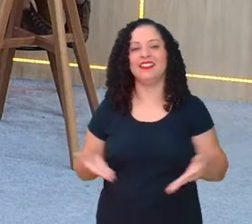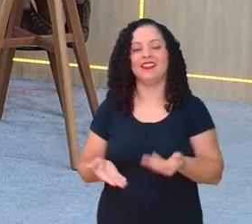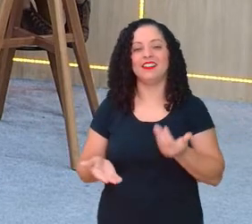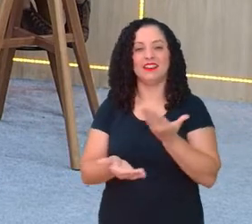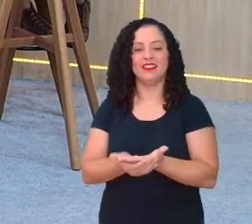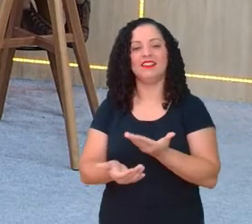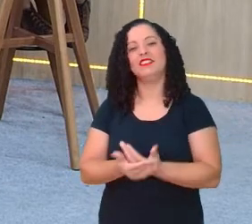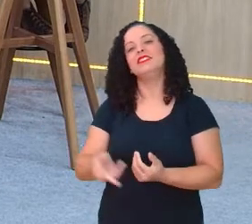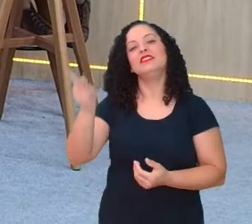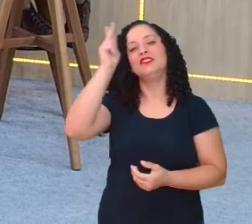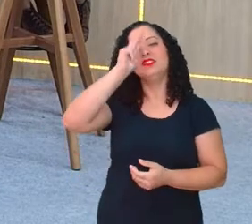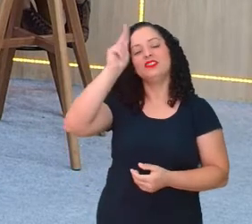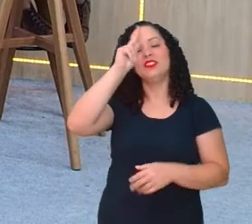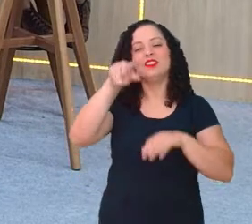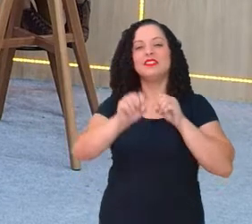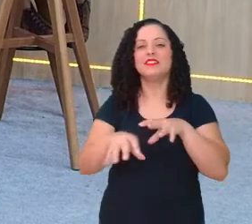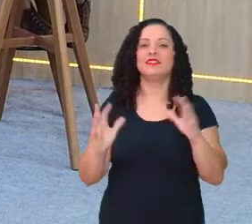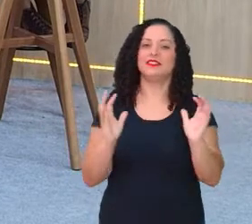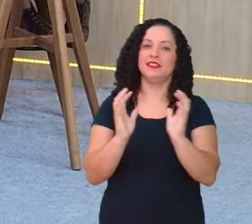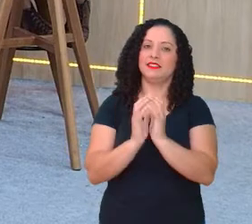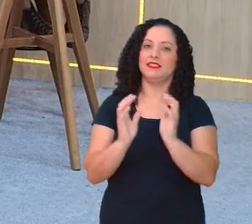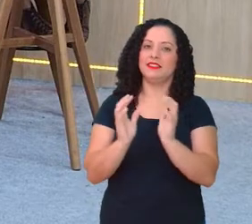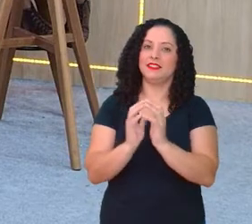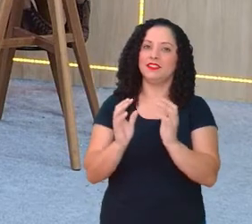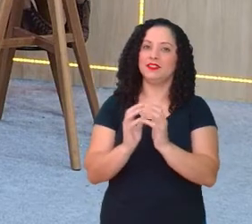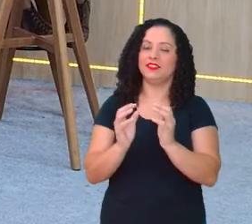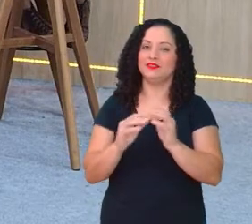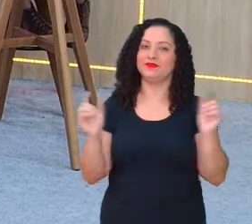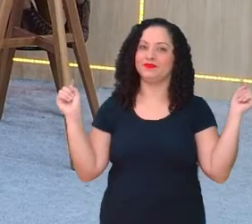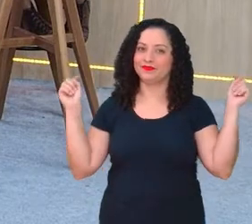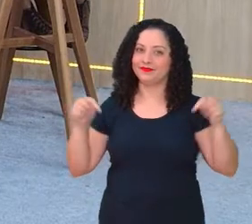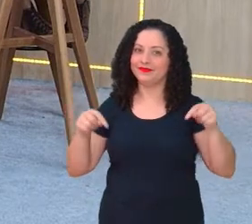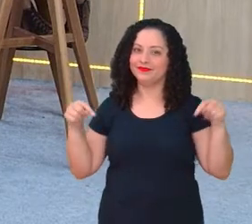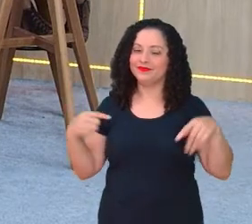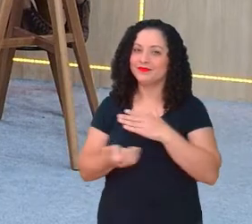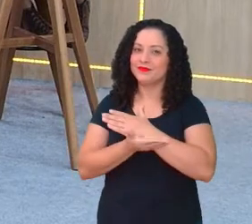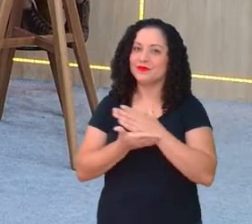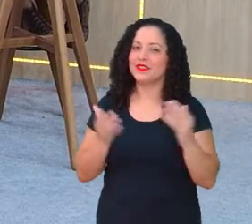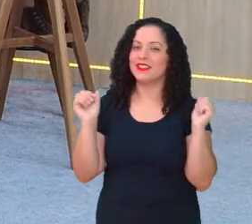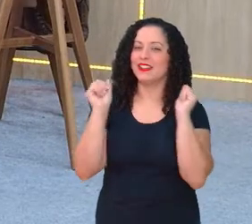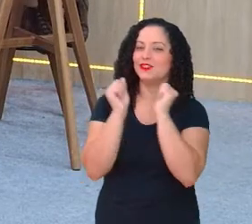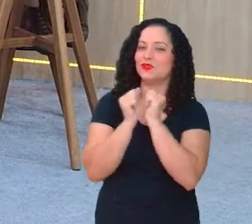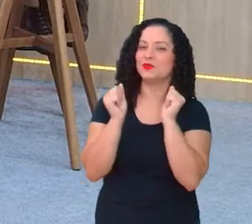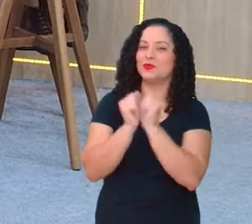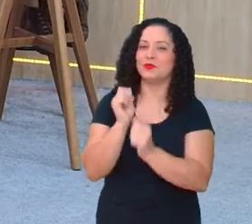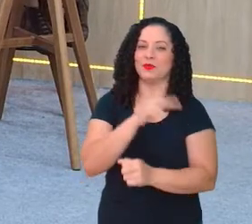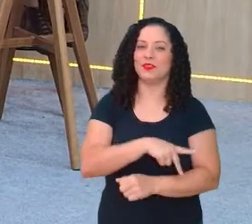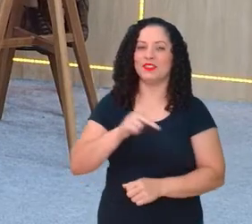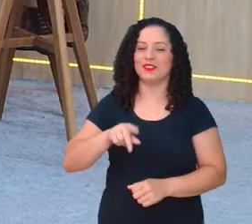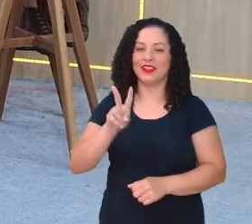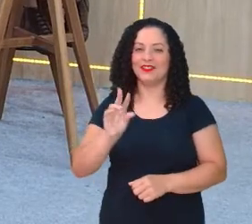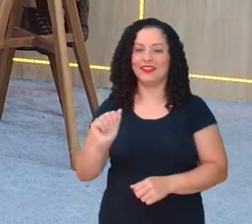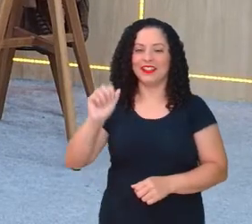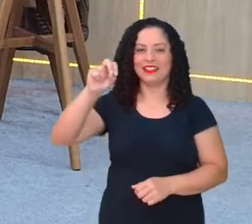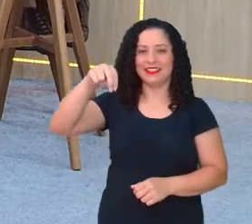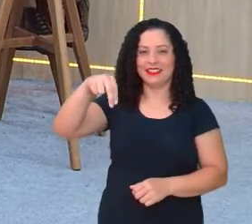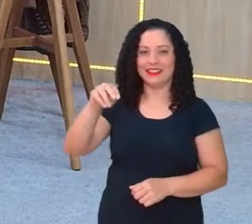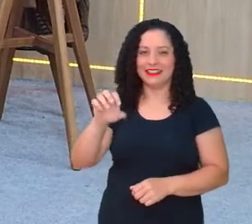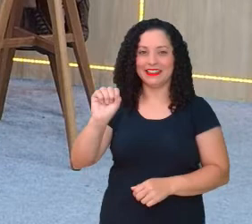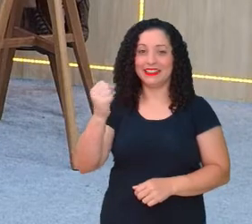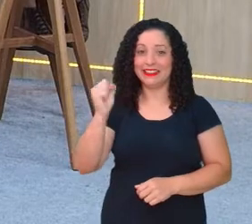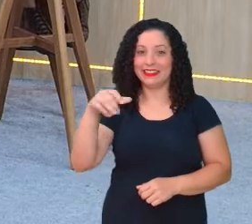aula de história do Educa Recife. Já começando aqui na companhia da professora Vanessa.